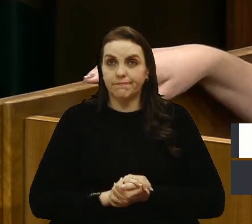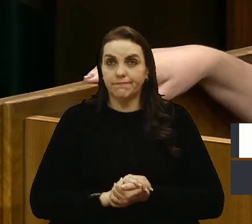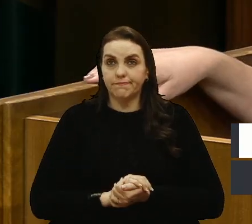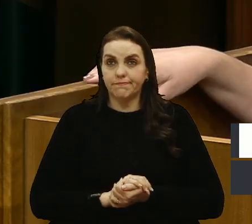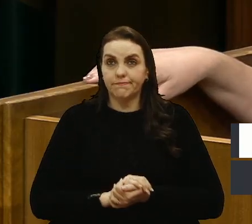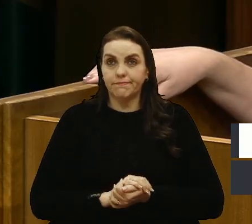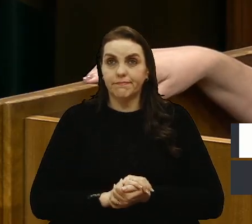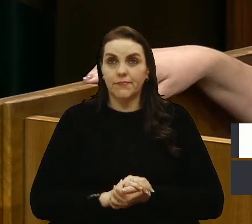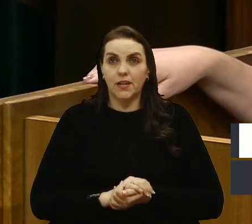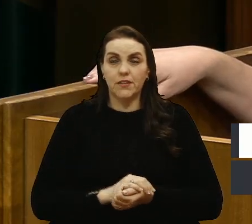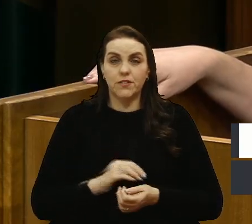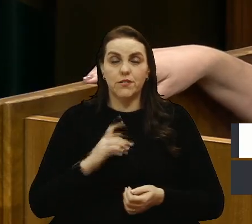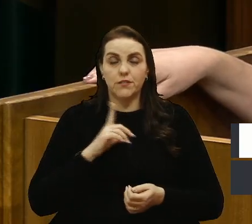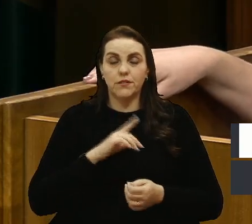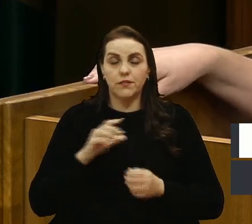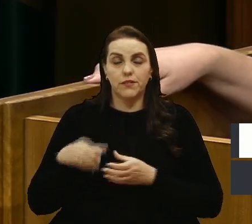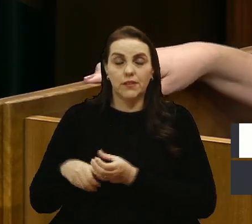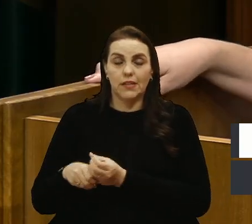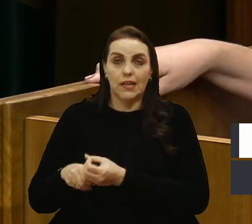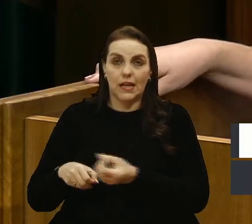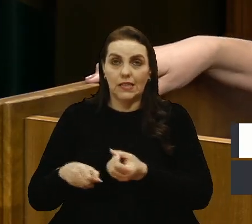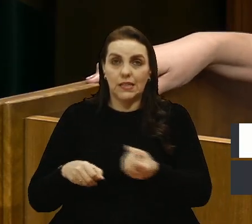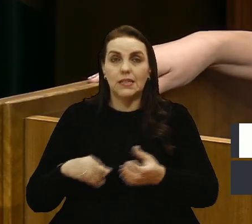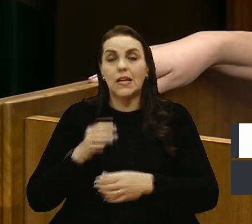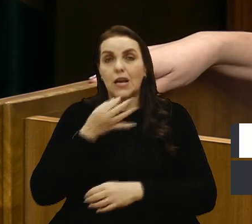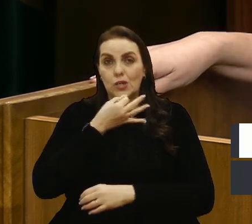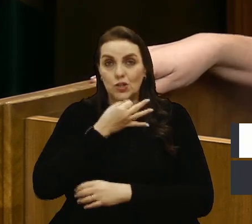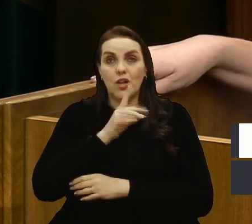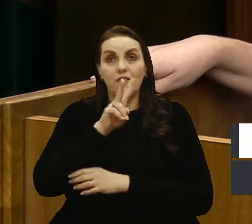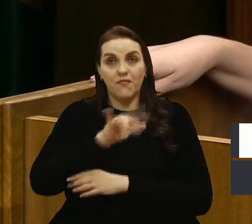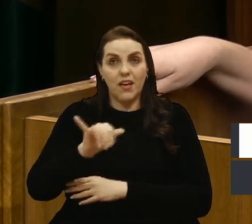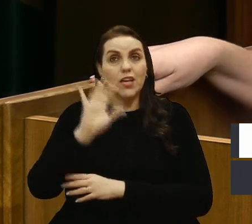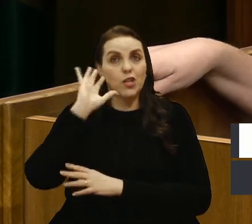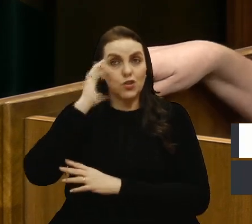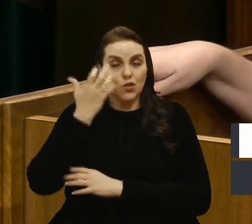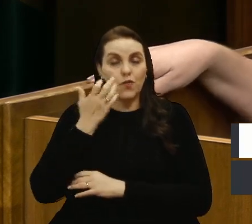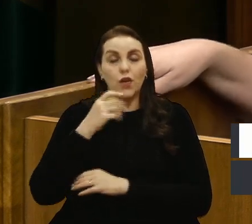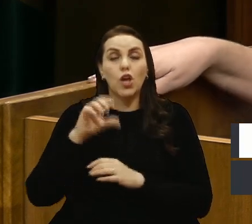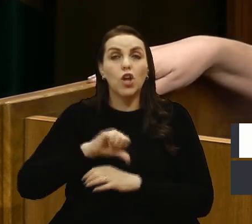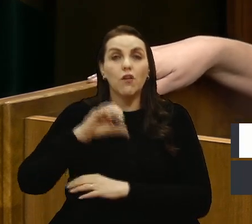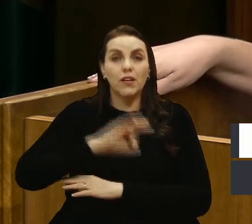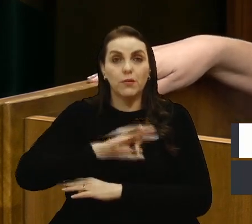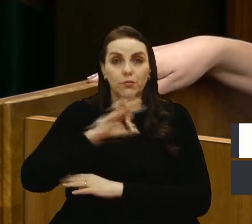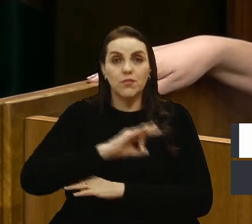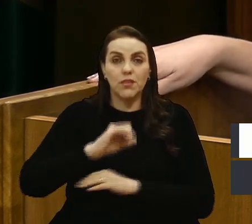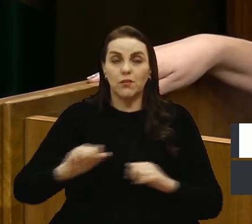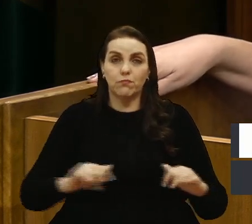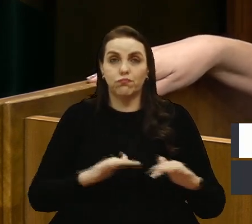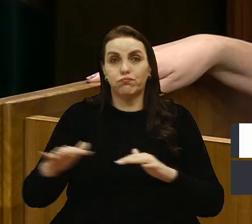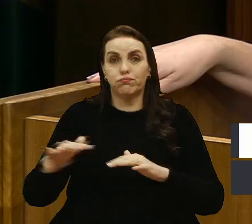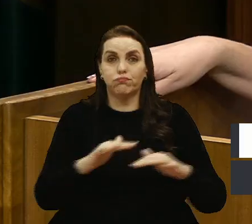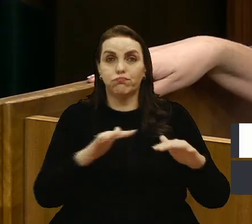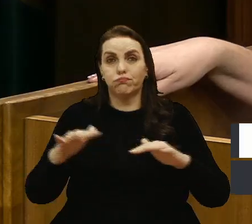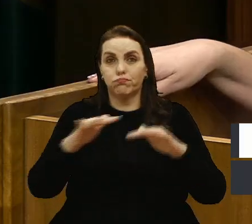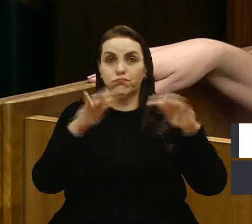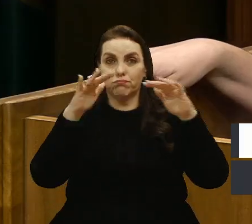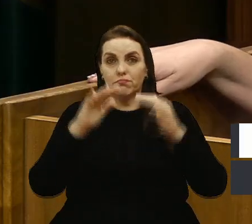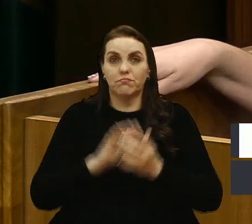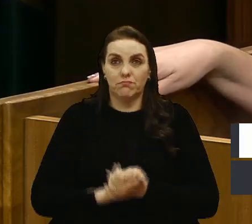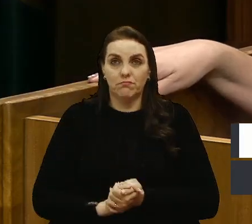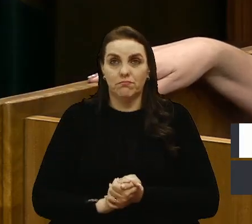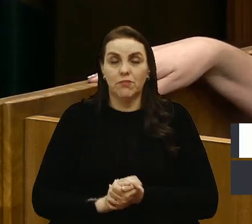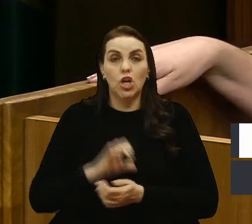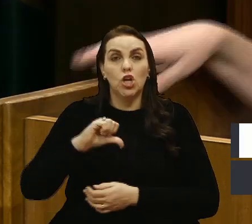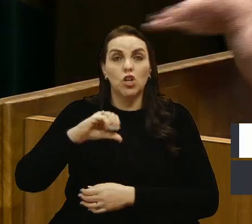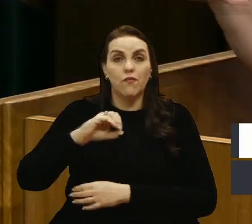o Canaliza Caxias ia resolver 90% dos alagamentos em Caxias do Sul, então vai alagar os